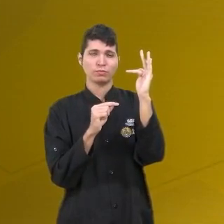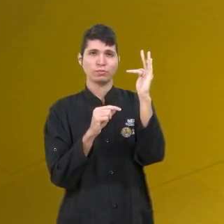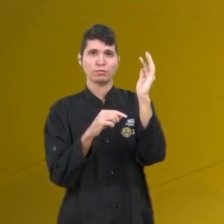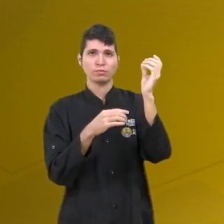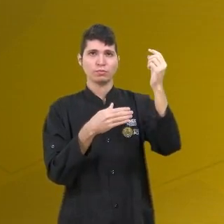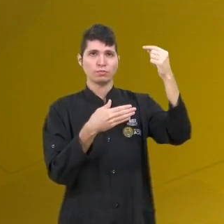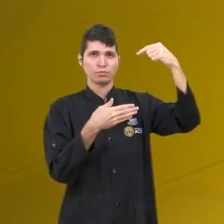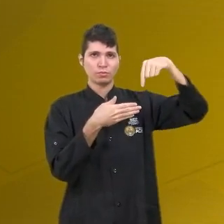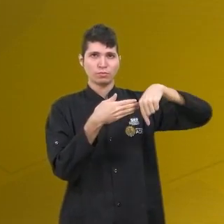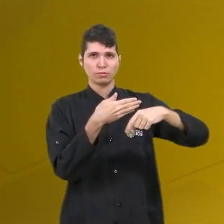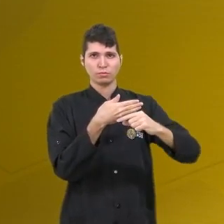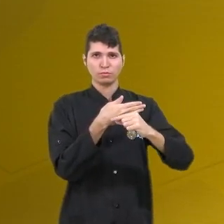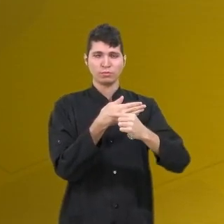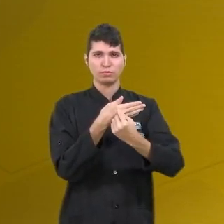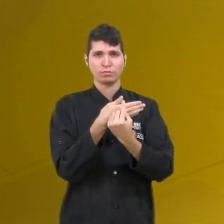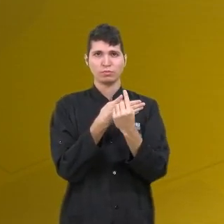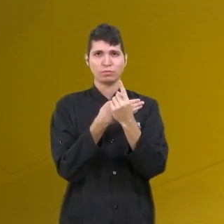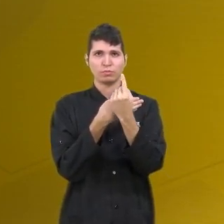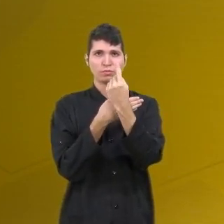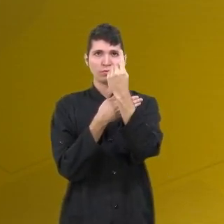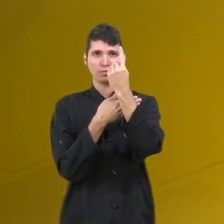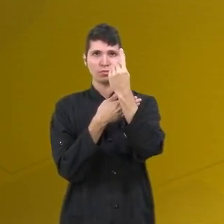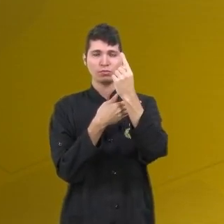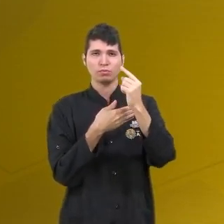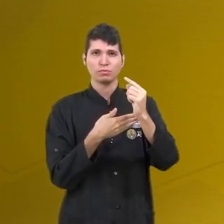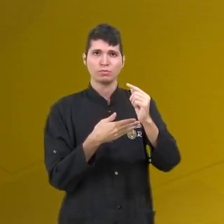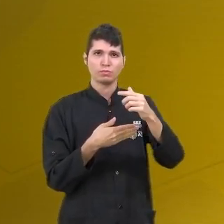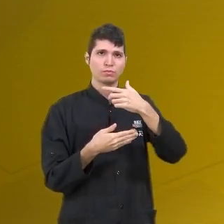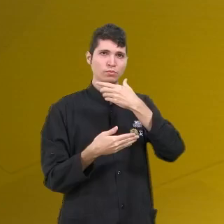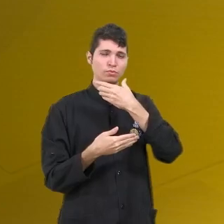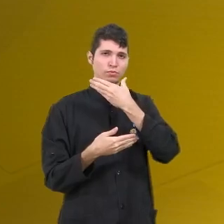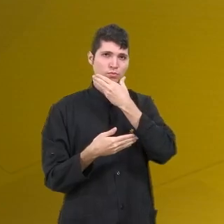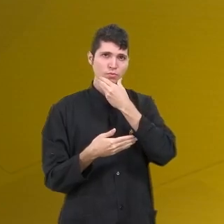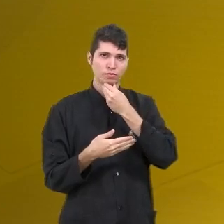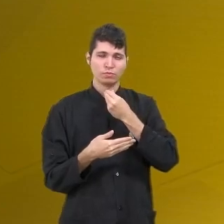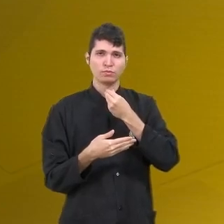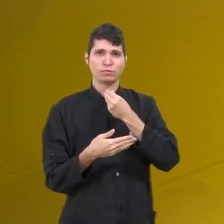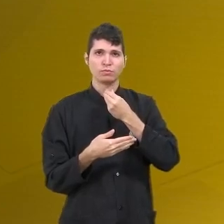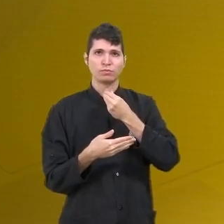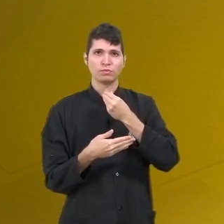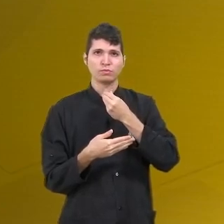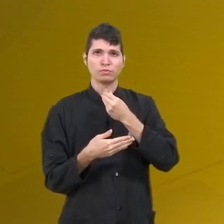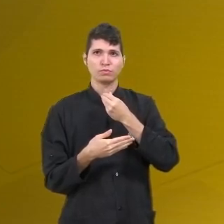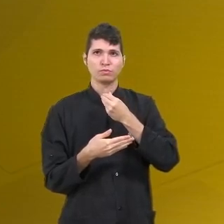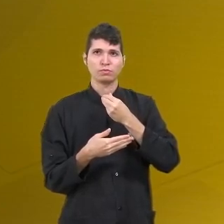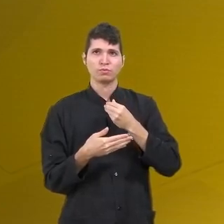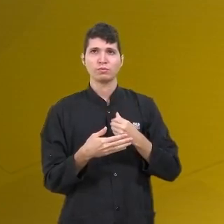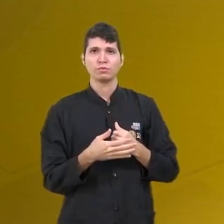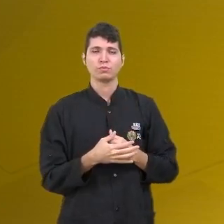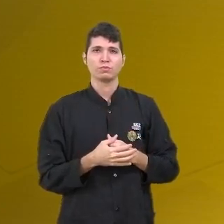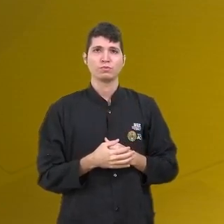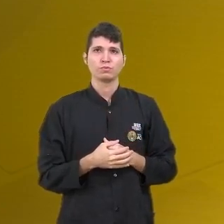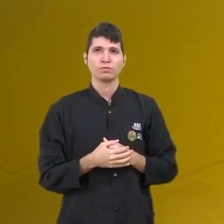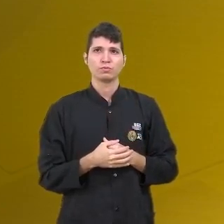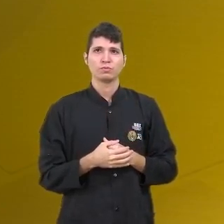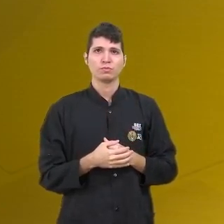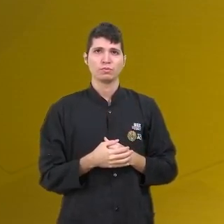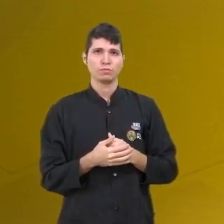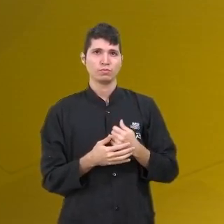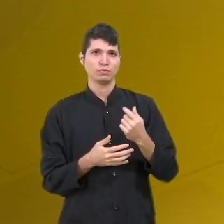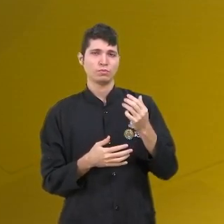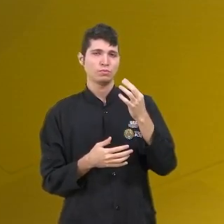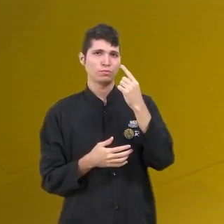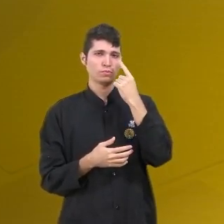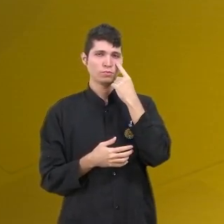gametas masculinos, e aí a gente tem aqui pelo androceu, que são os pólens,